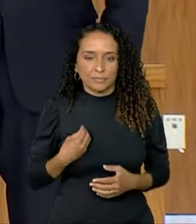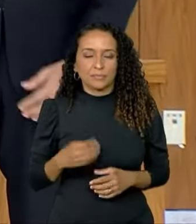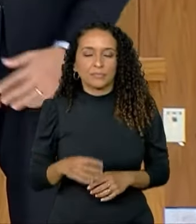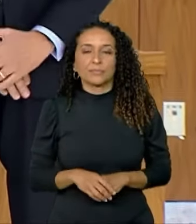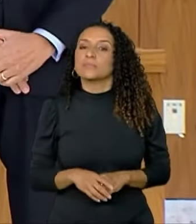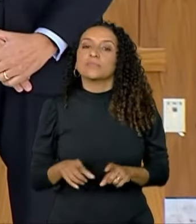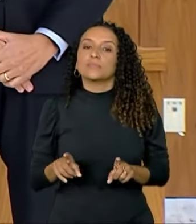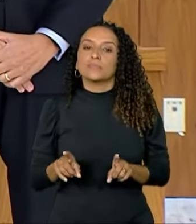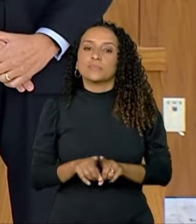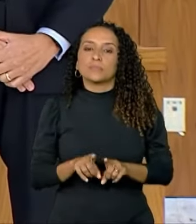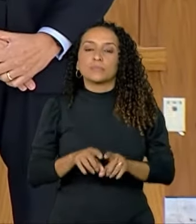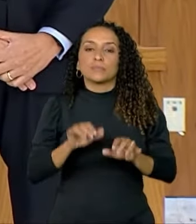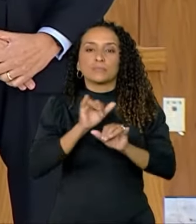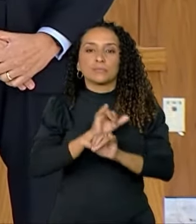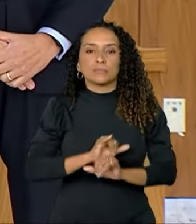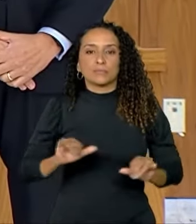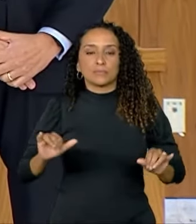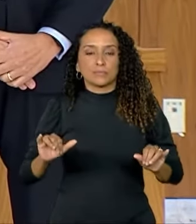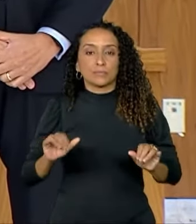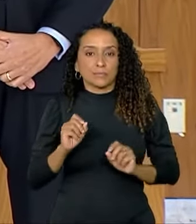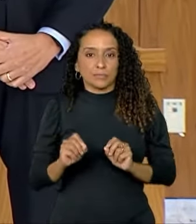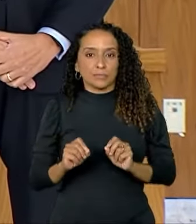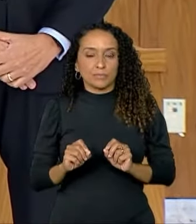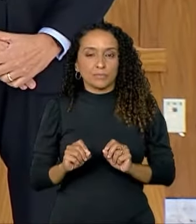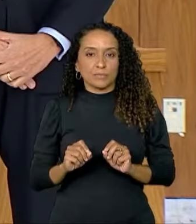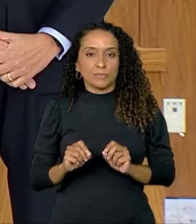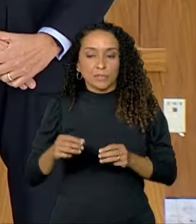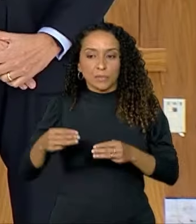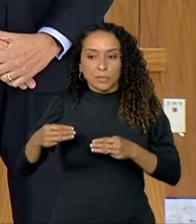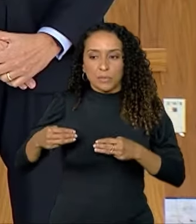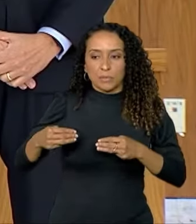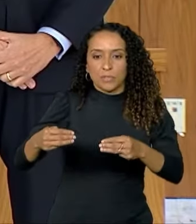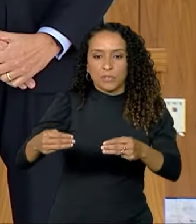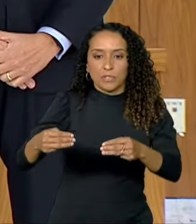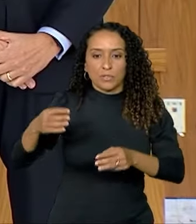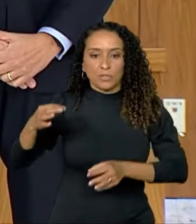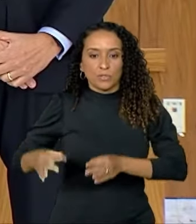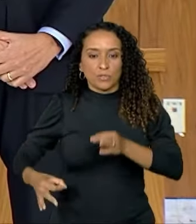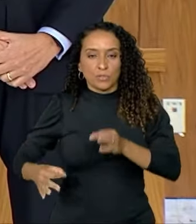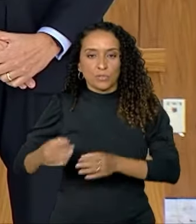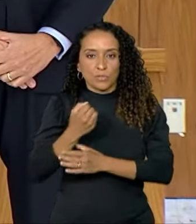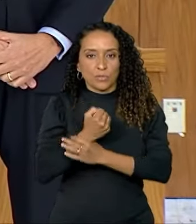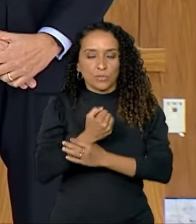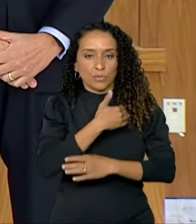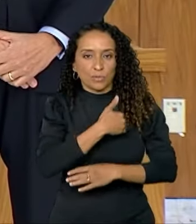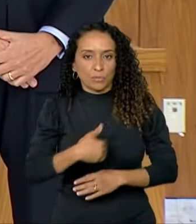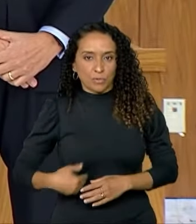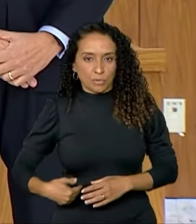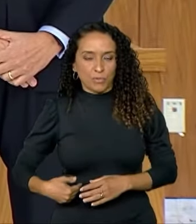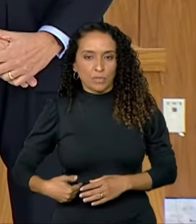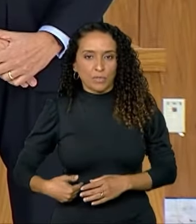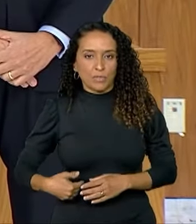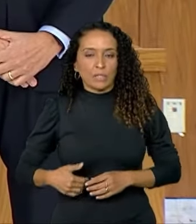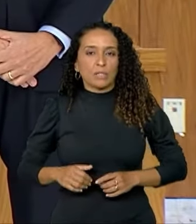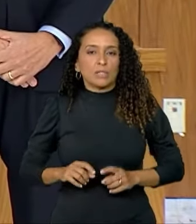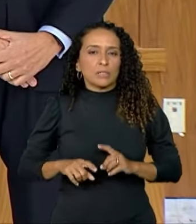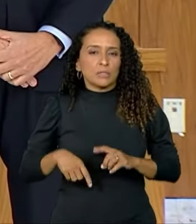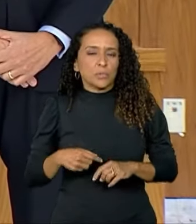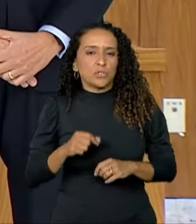gostaria de comunicar que o Ministério da Justiça e da Segurança Pública, depois de